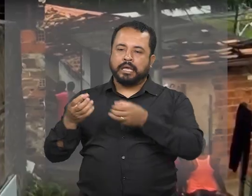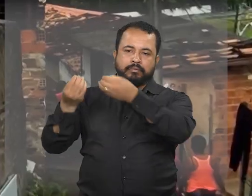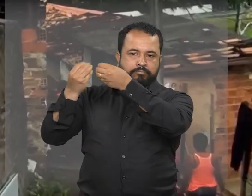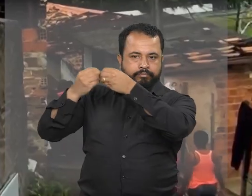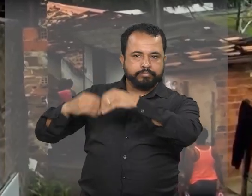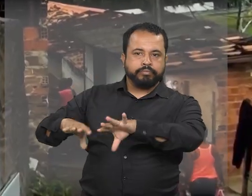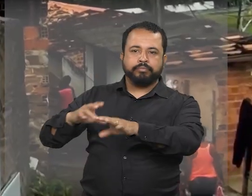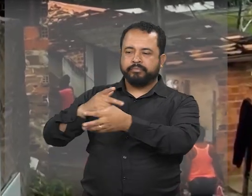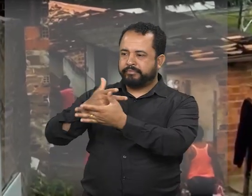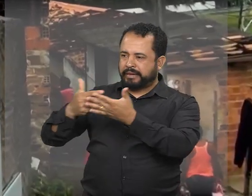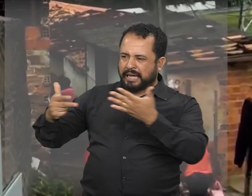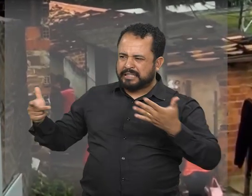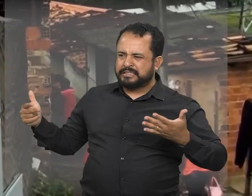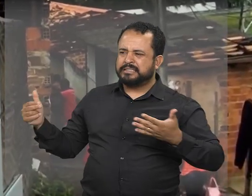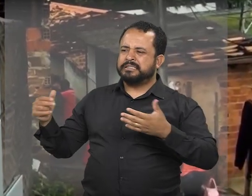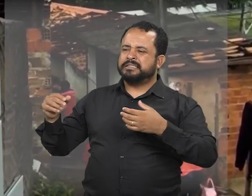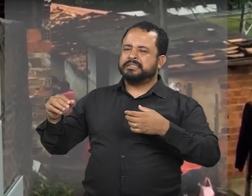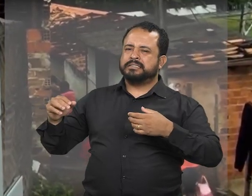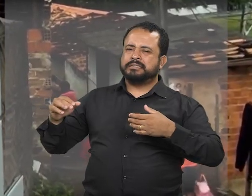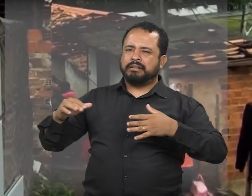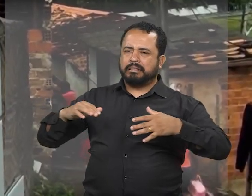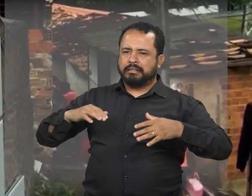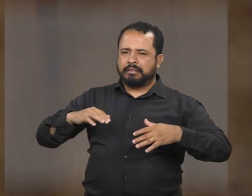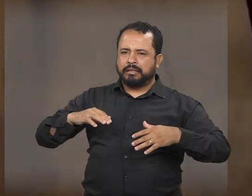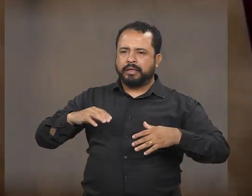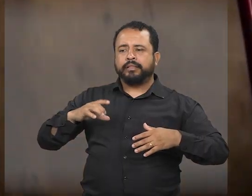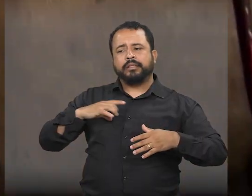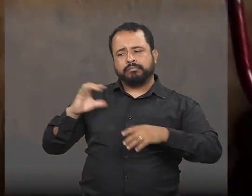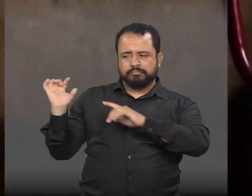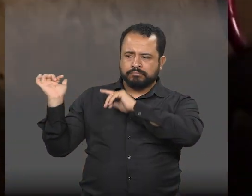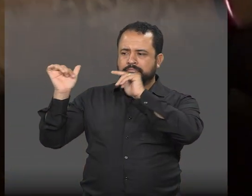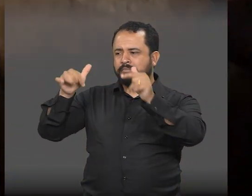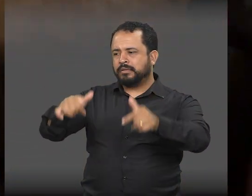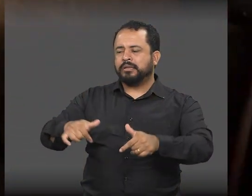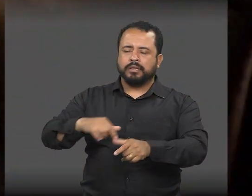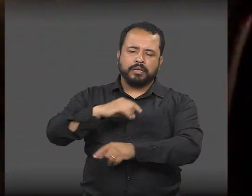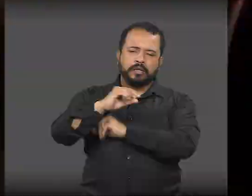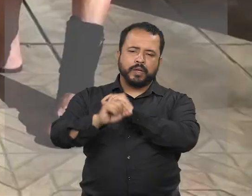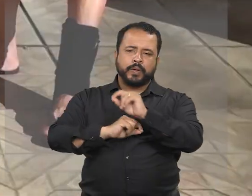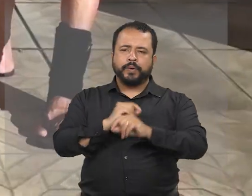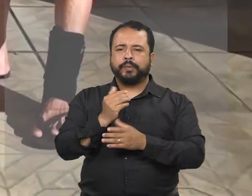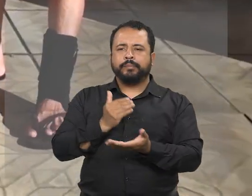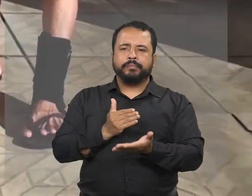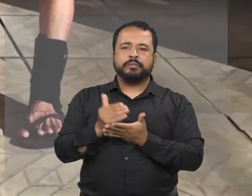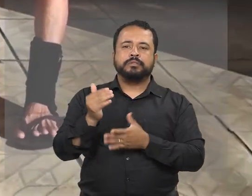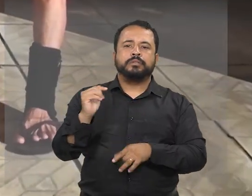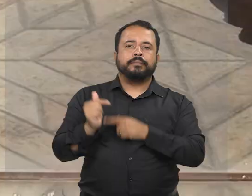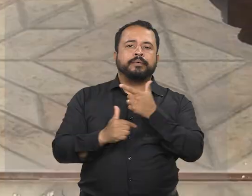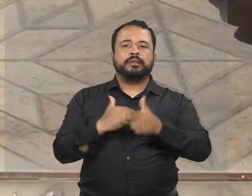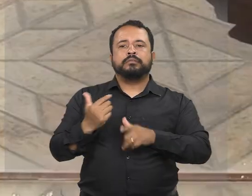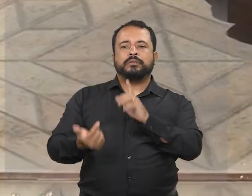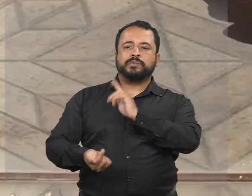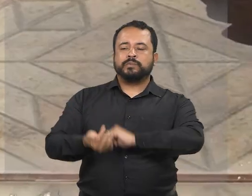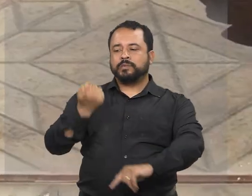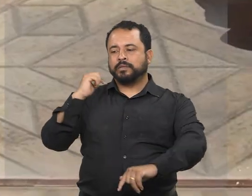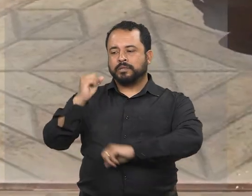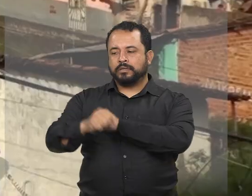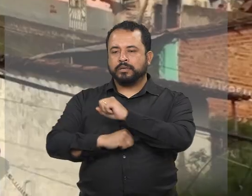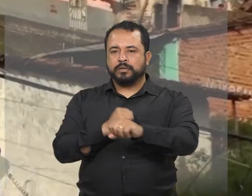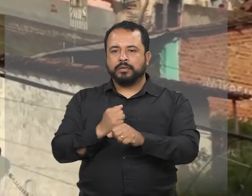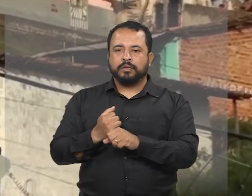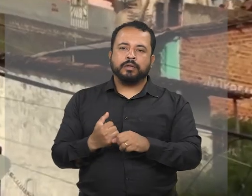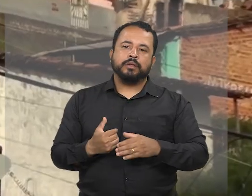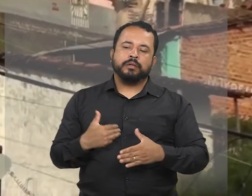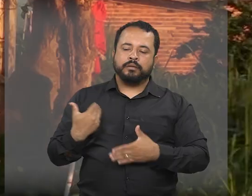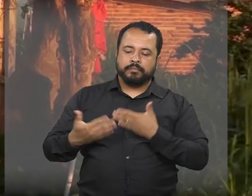programa, ele tem uma forma de implementação que é uma implementação por gerações. A gente começou a trabalhar no ano passado